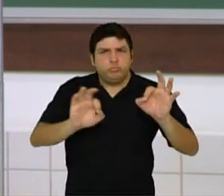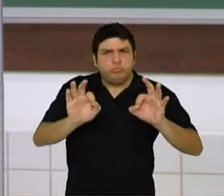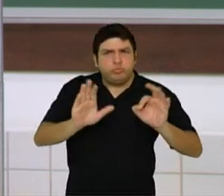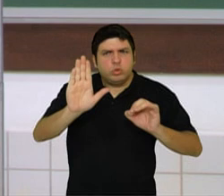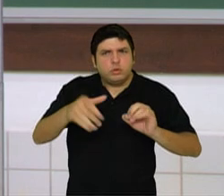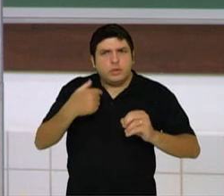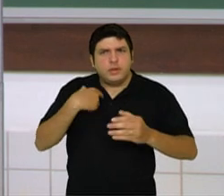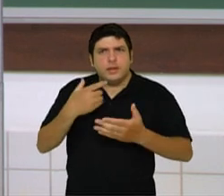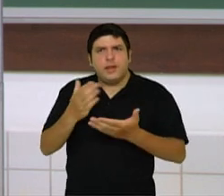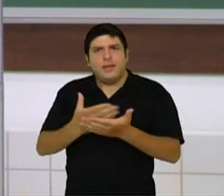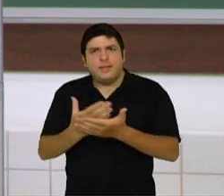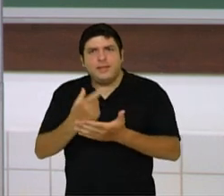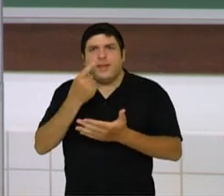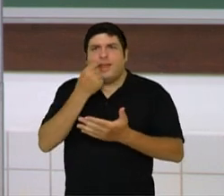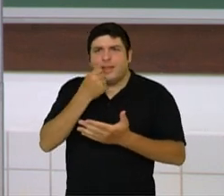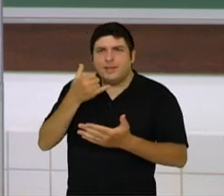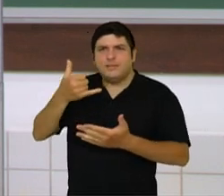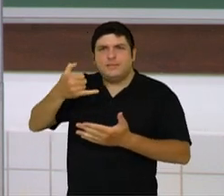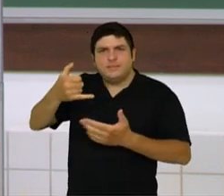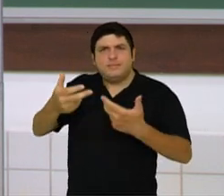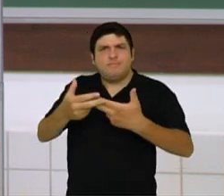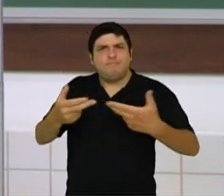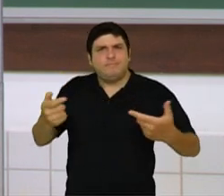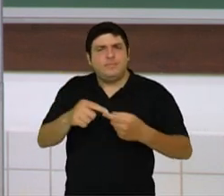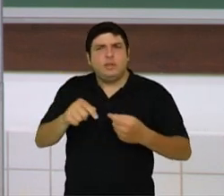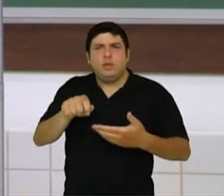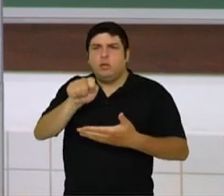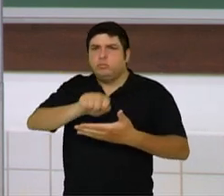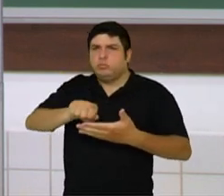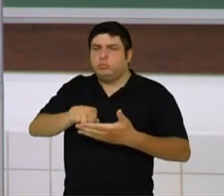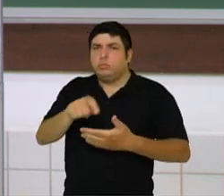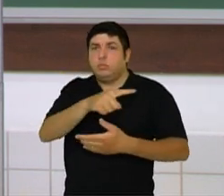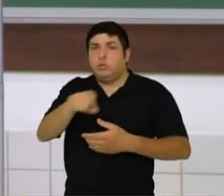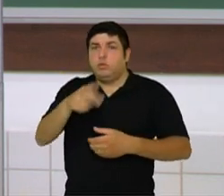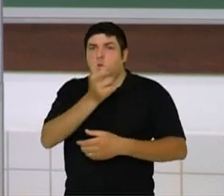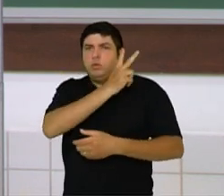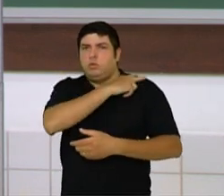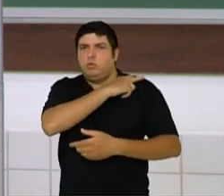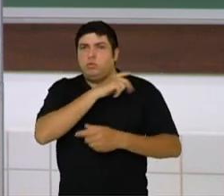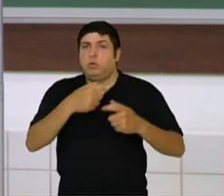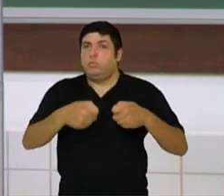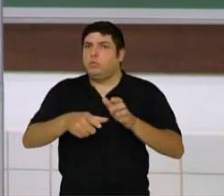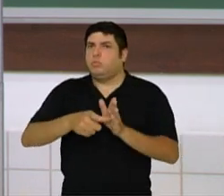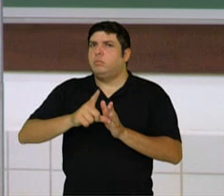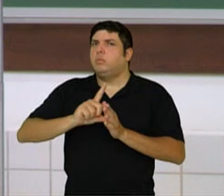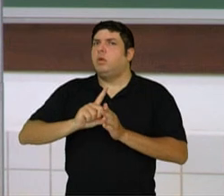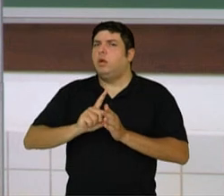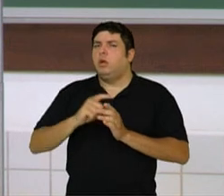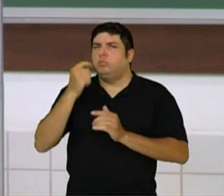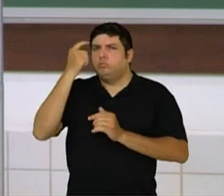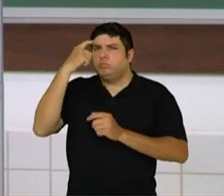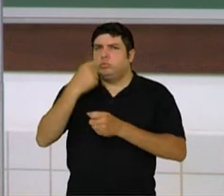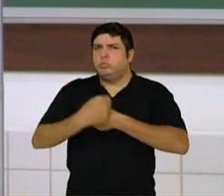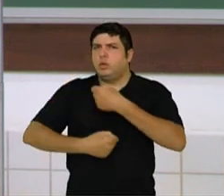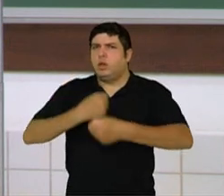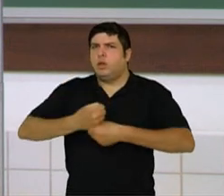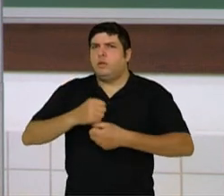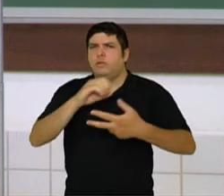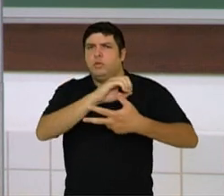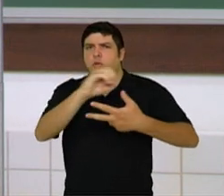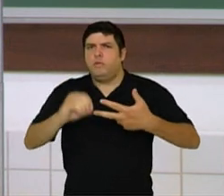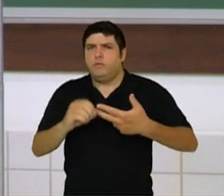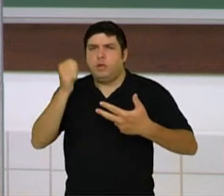mundo com lápis, com caneta para as anotações, a segunda série... Tem que pensar assim, ano que vem eu tenho Enem, ano que vem eu tenho